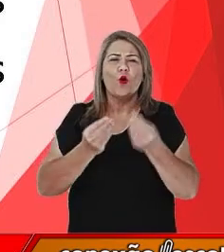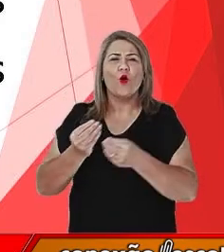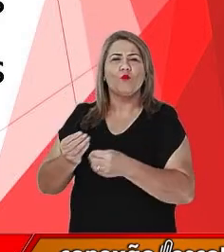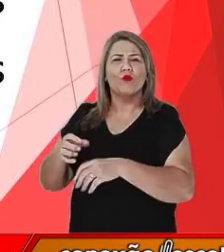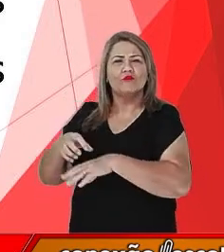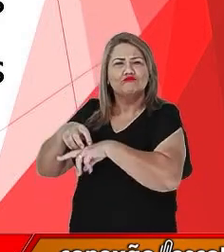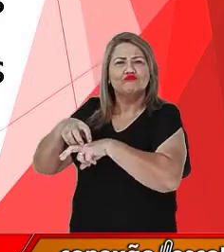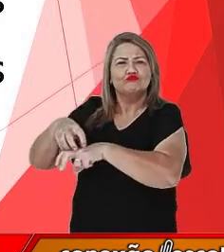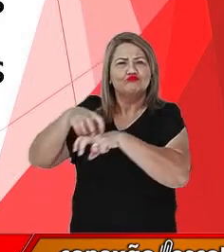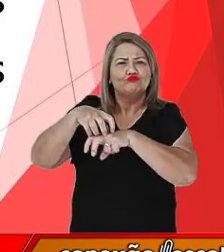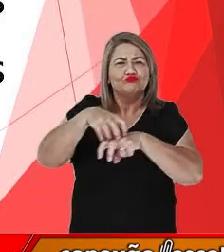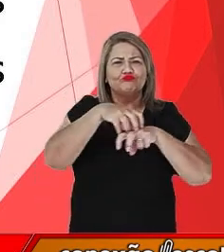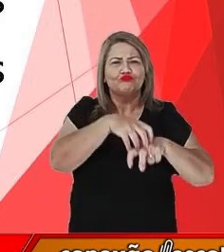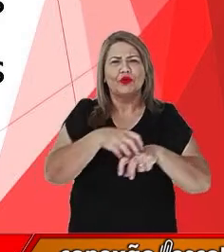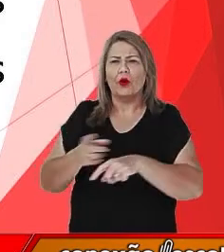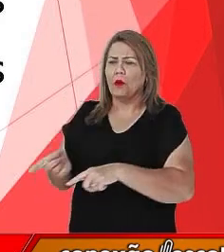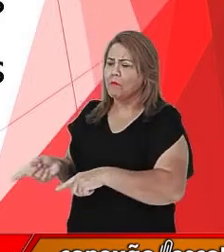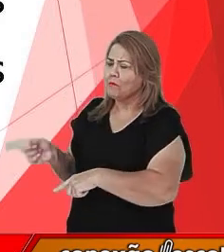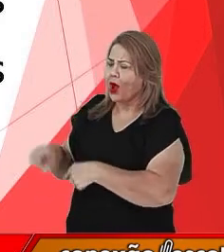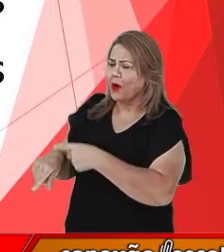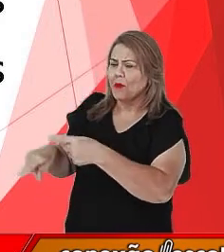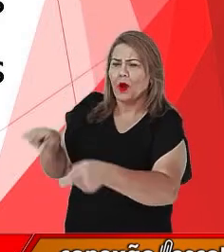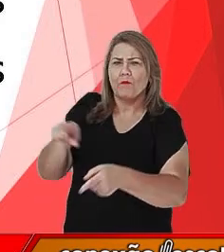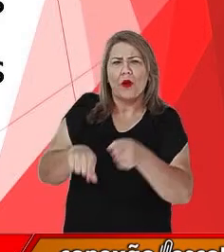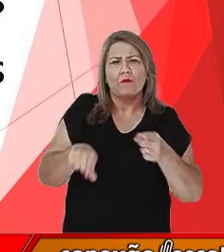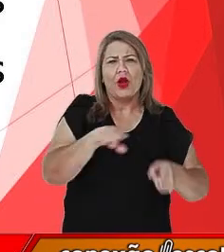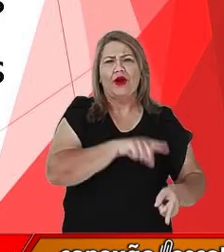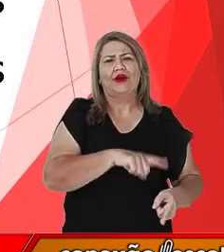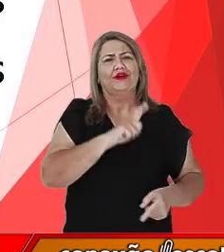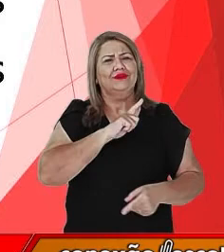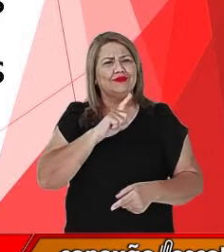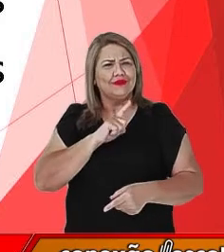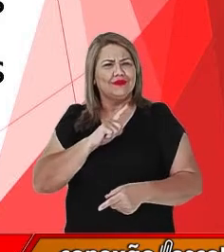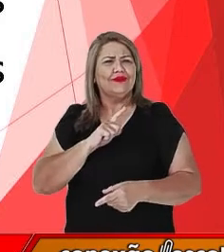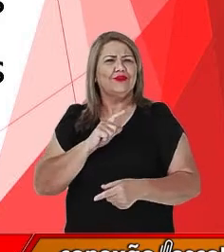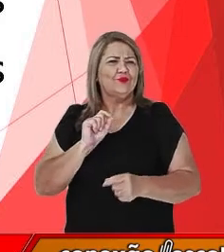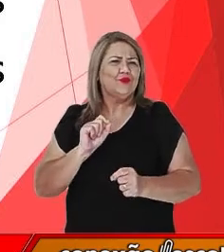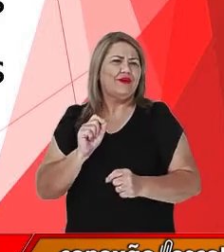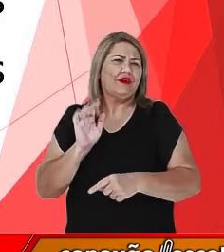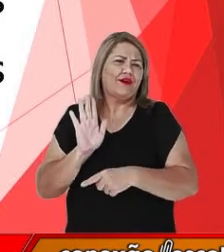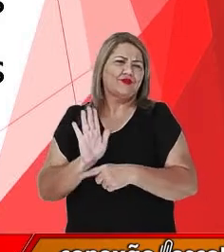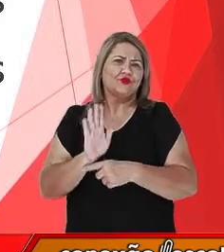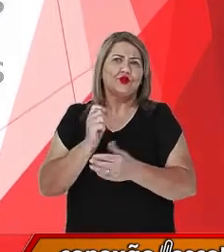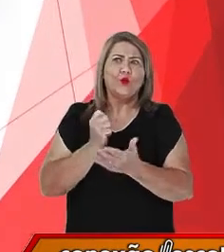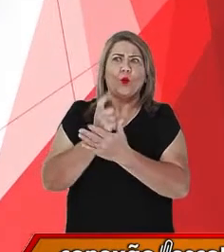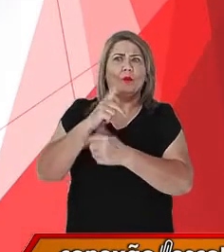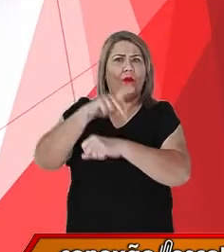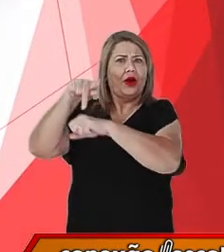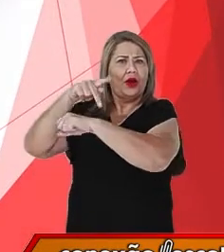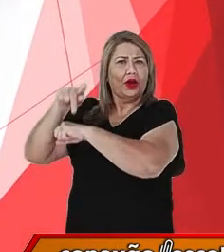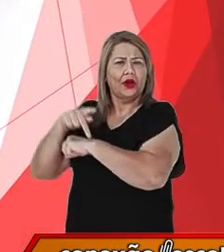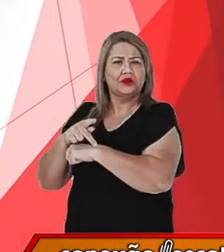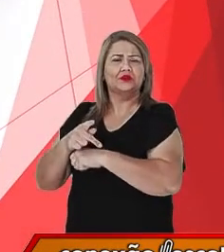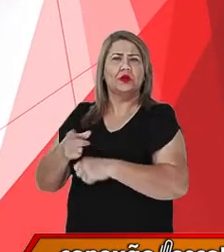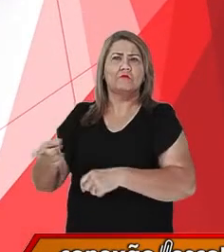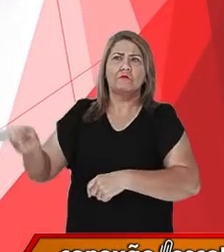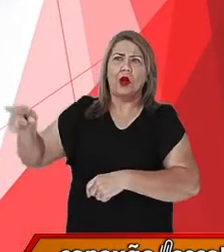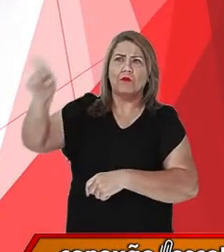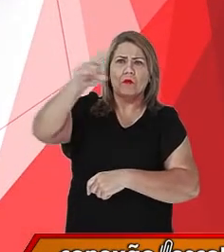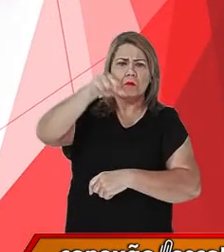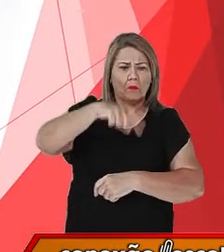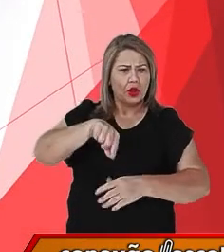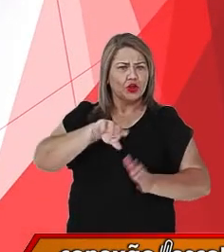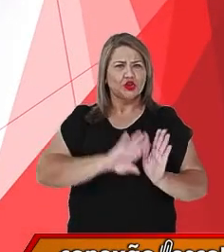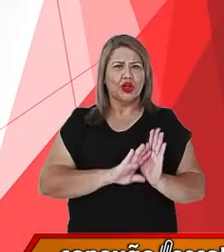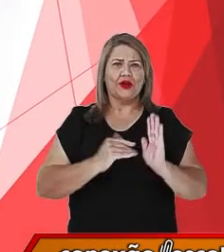de transporte conecta os lugares e permite que os produtos que você compra até em outros países cheguem aí na